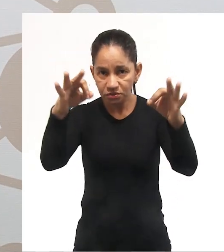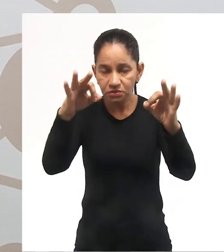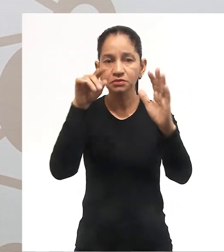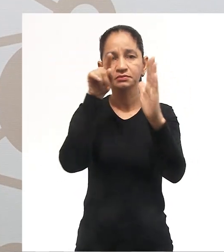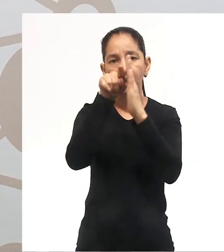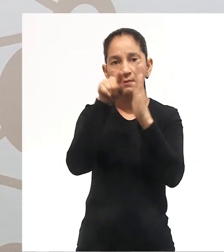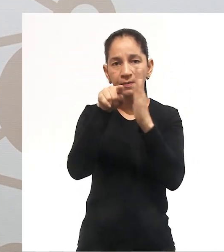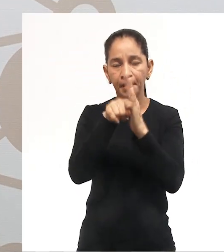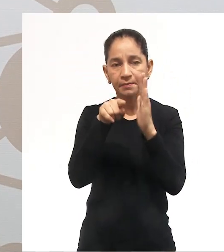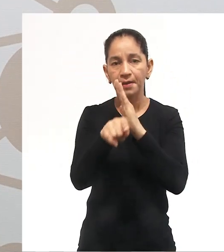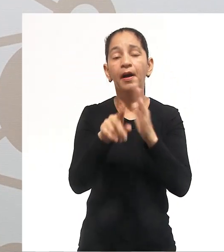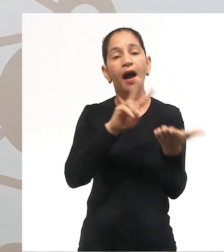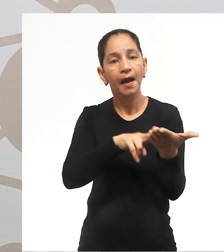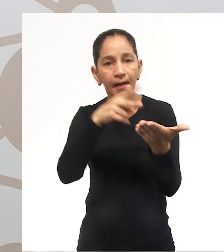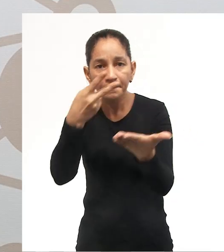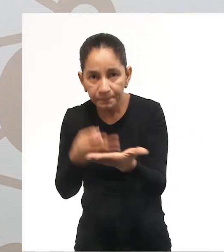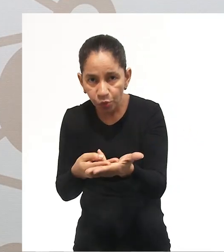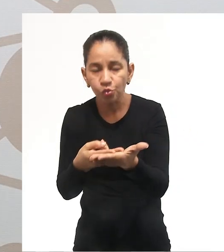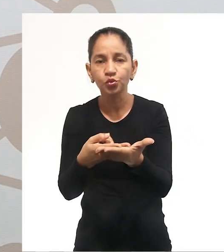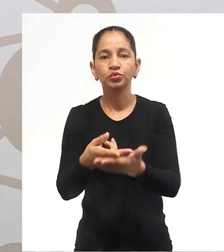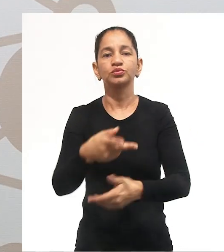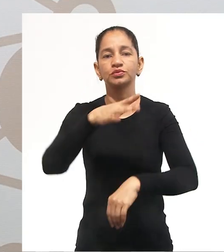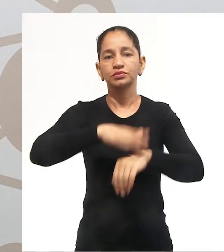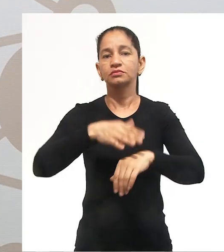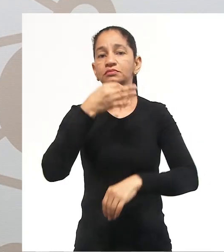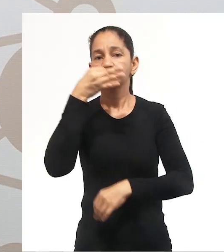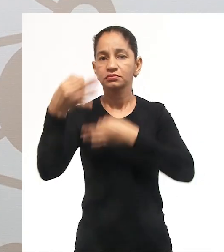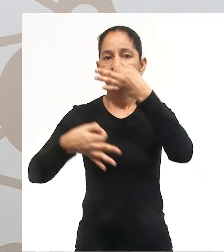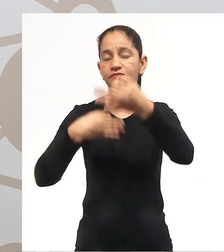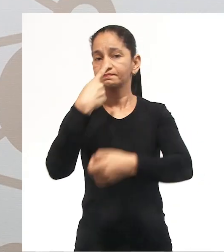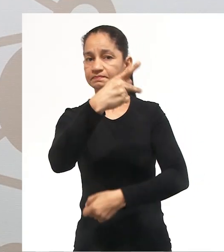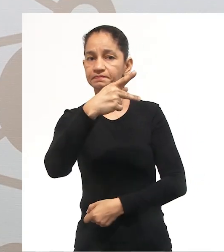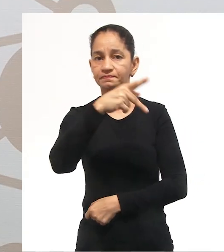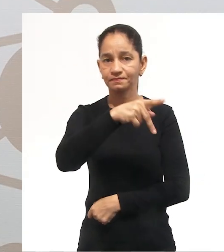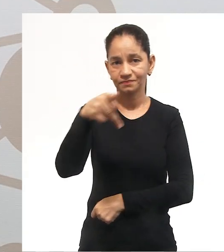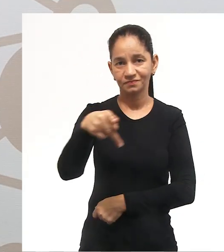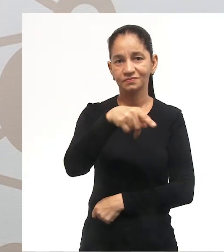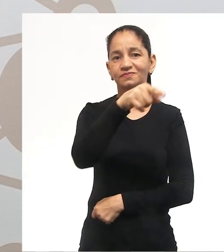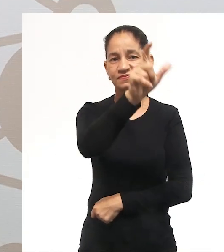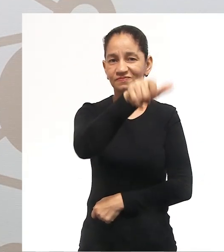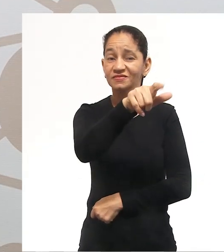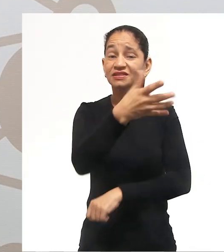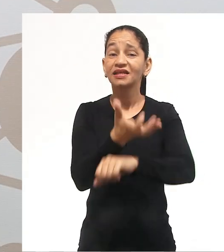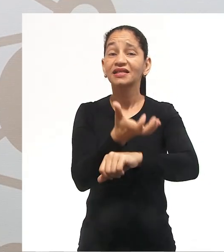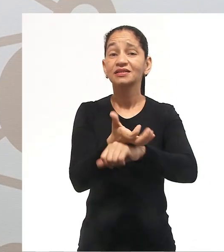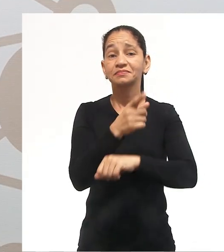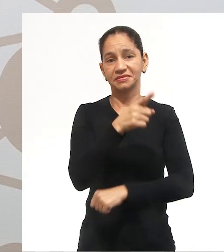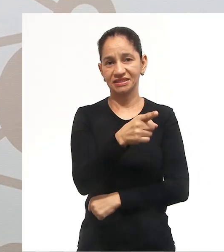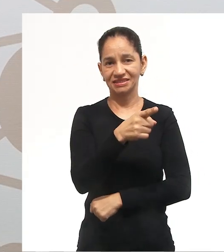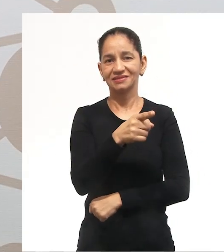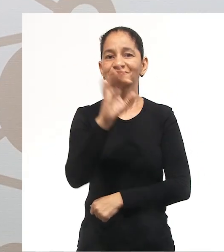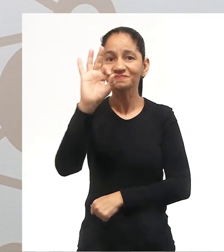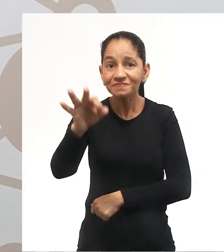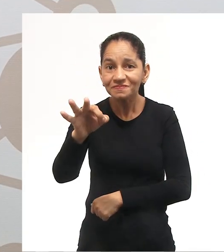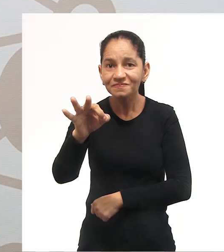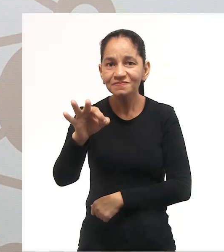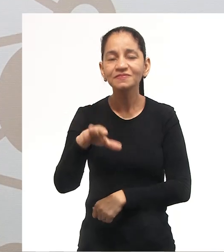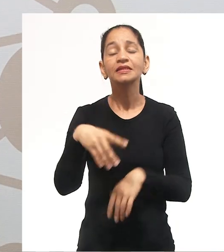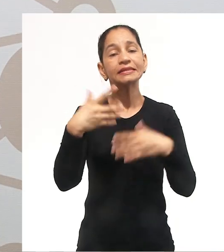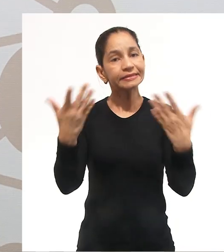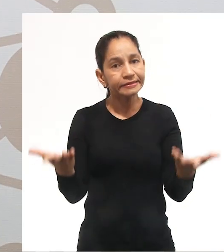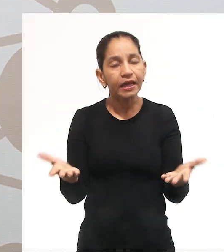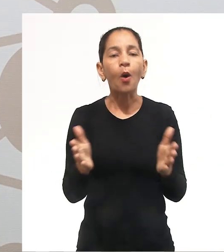para as perguntas feitas como norteadoras, né, que foi pedido pela professora da disciplina. Eu acho